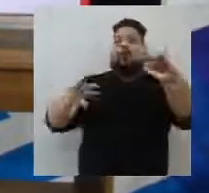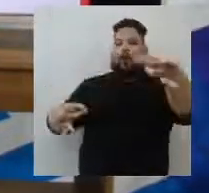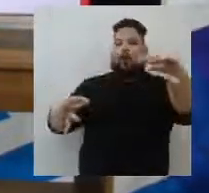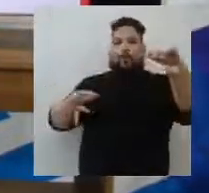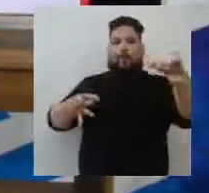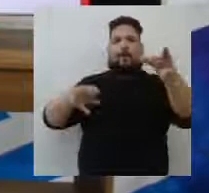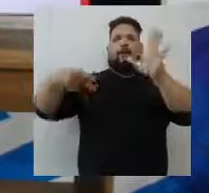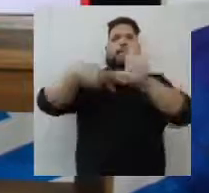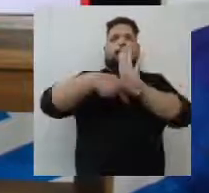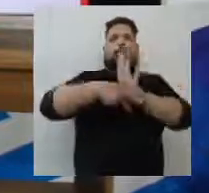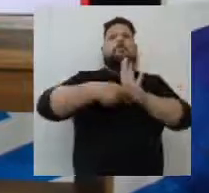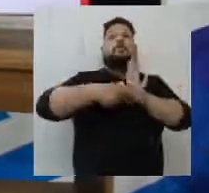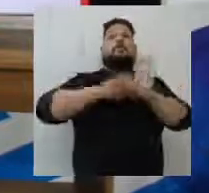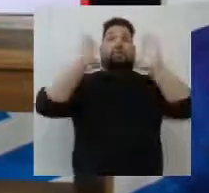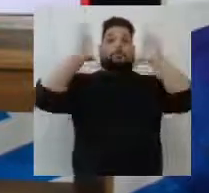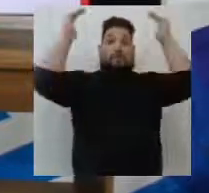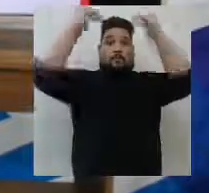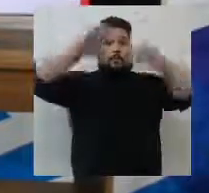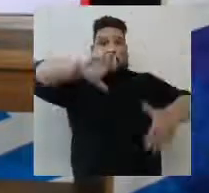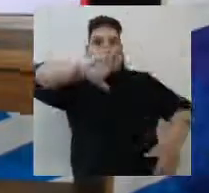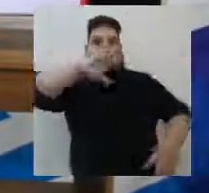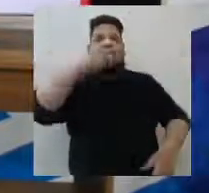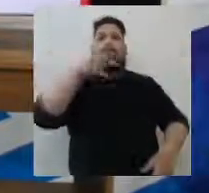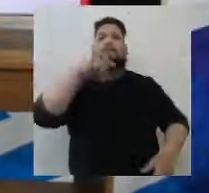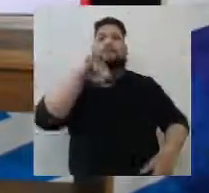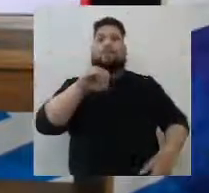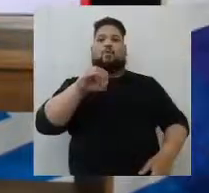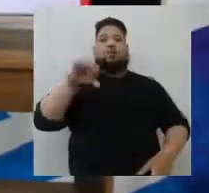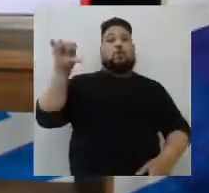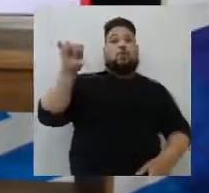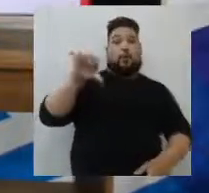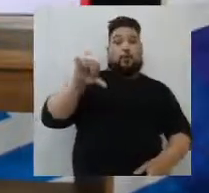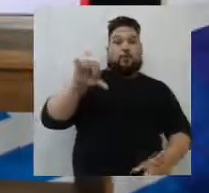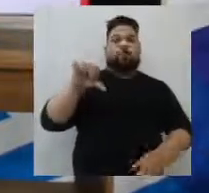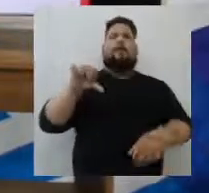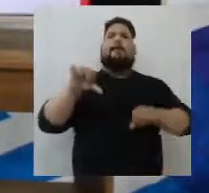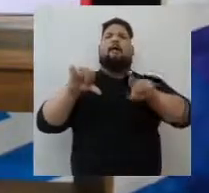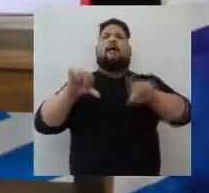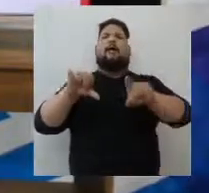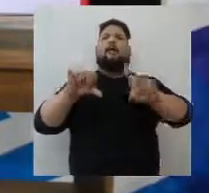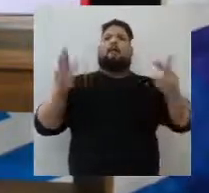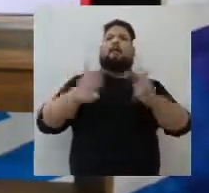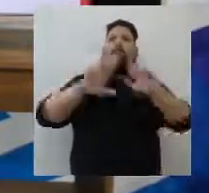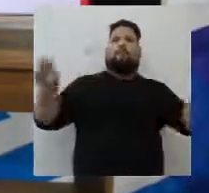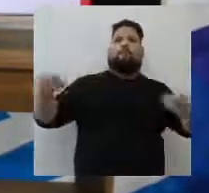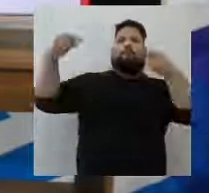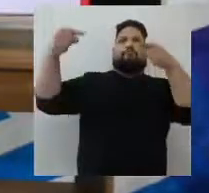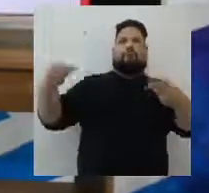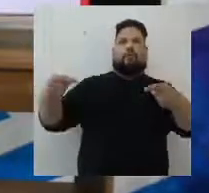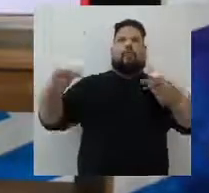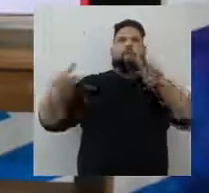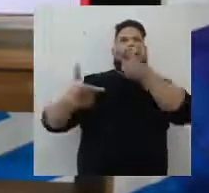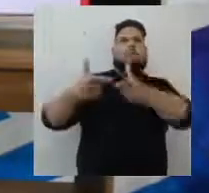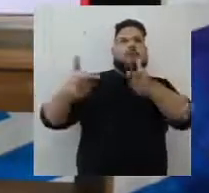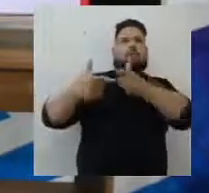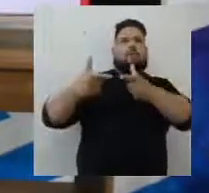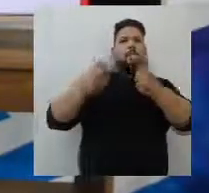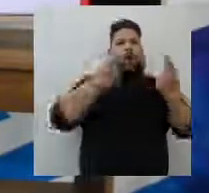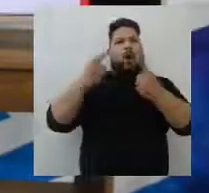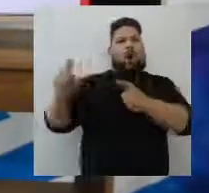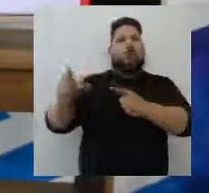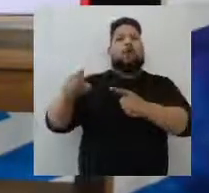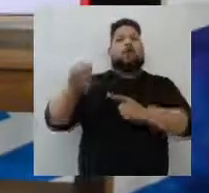instituída por Pio IX, ele simplesmente compra uma briga com a Santa Sé. Aqui no Brasil